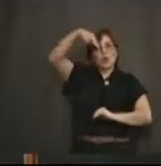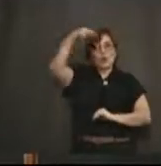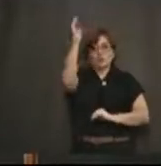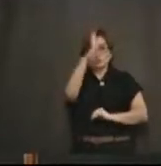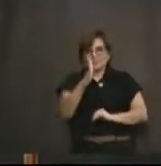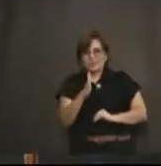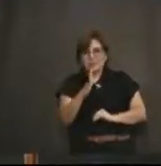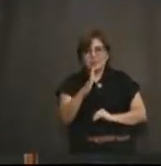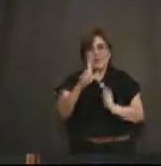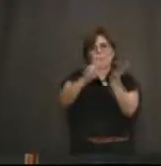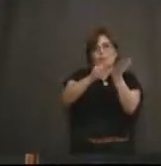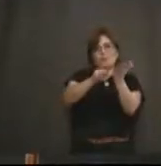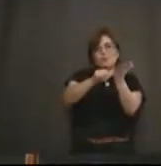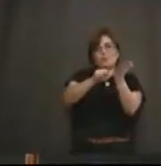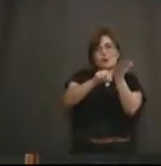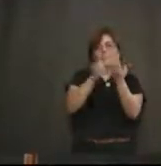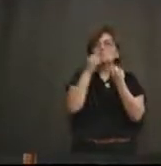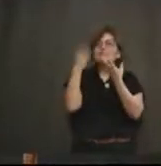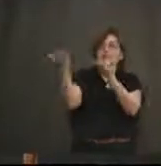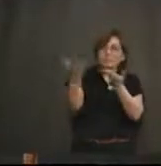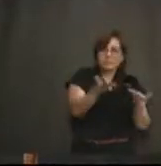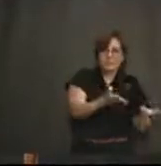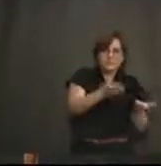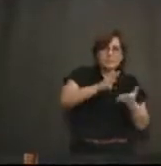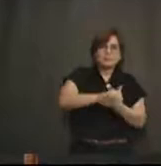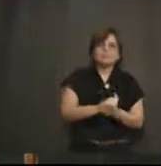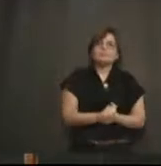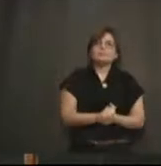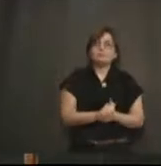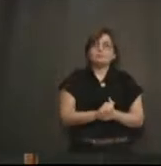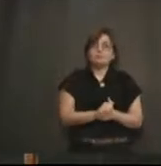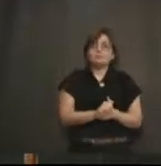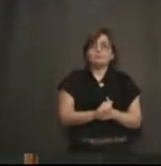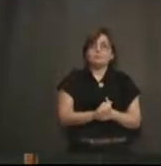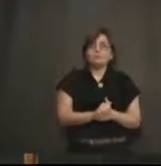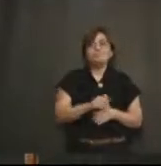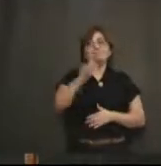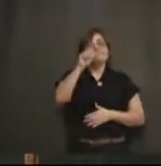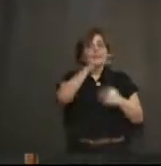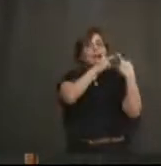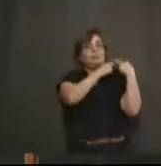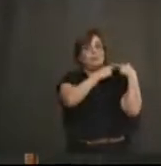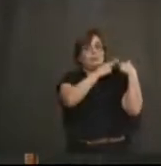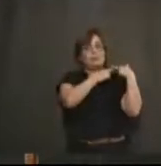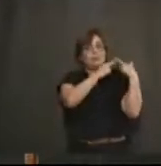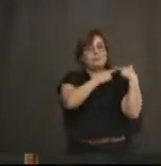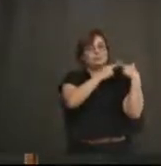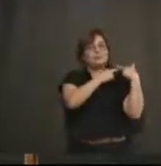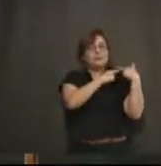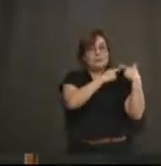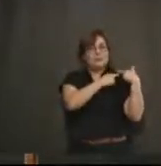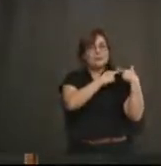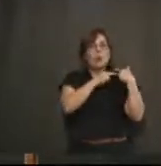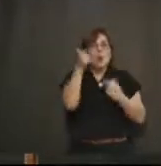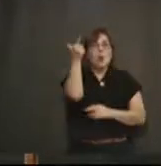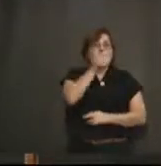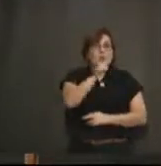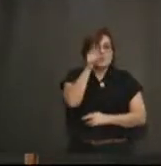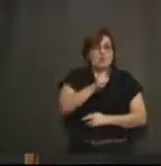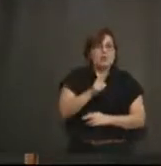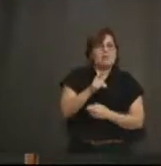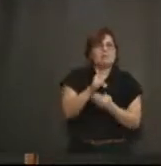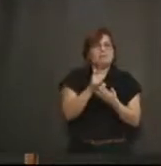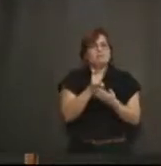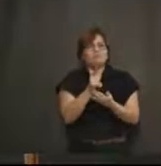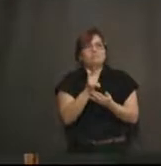Bem-vindos. É realmente uma tarefa bastante difícil conseguir, em alguns poucos minutos, dar